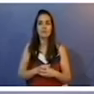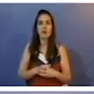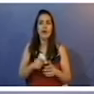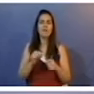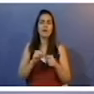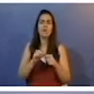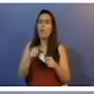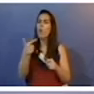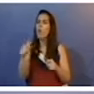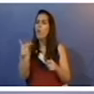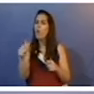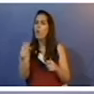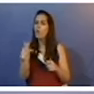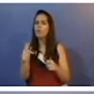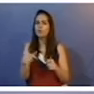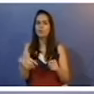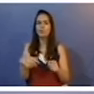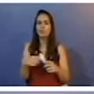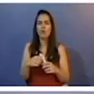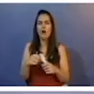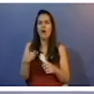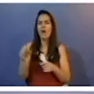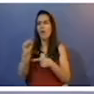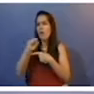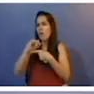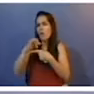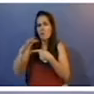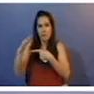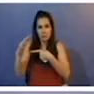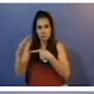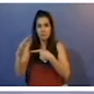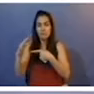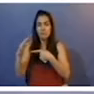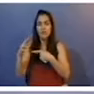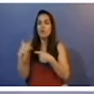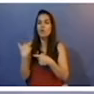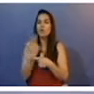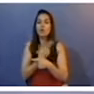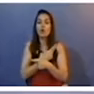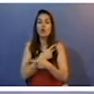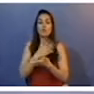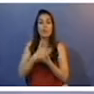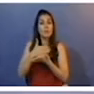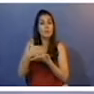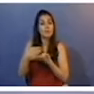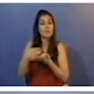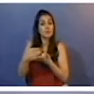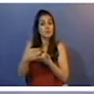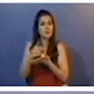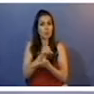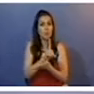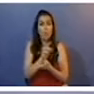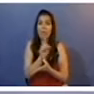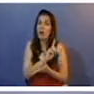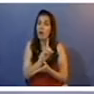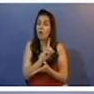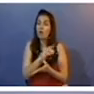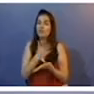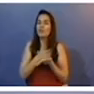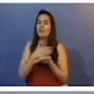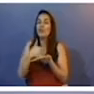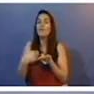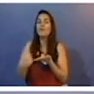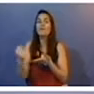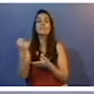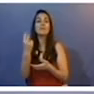está ligado com esse oxigênio, só que a gente começa pela quantidade de 2, né, di. A gente não usa a